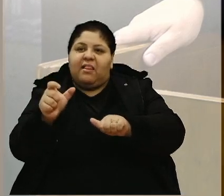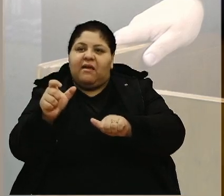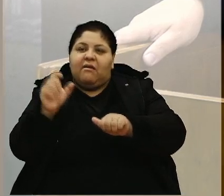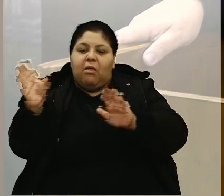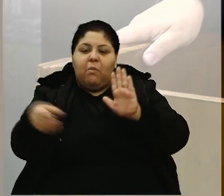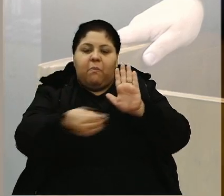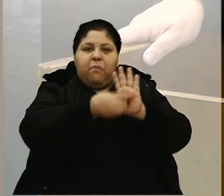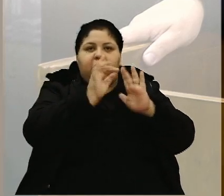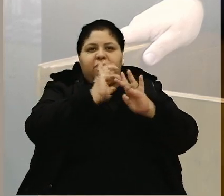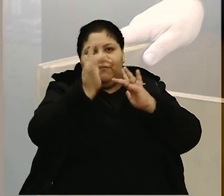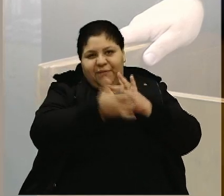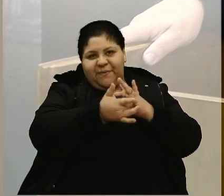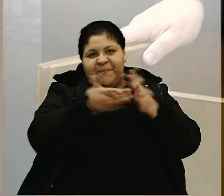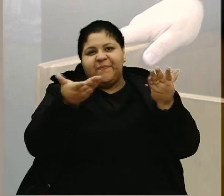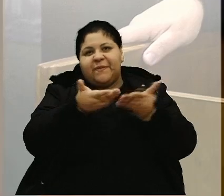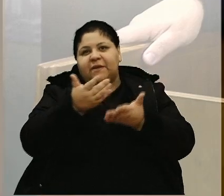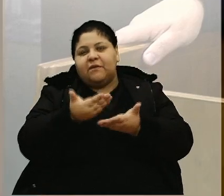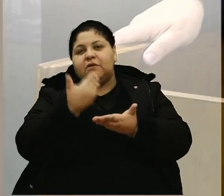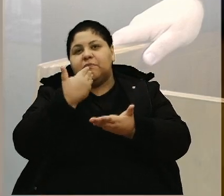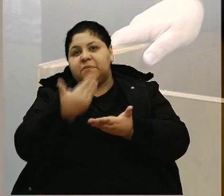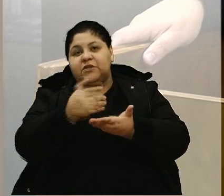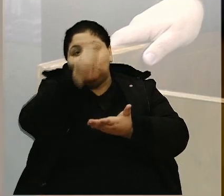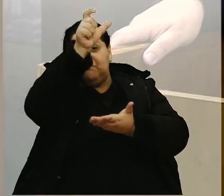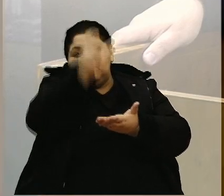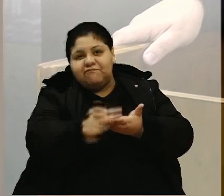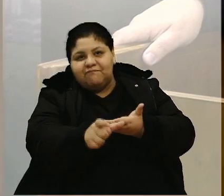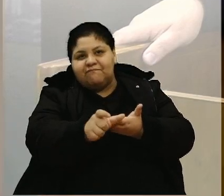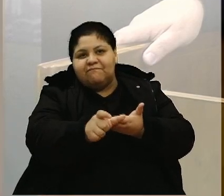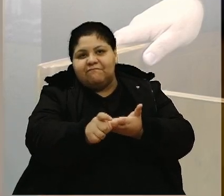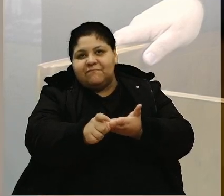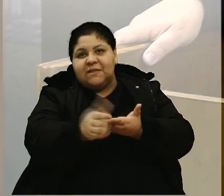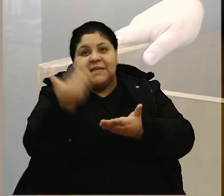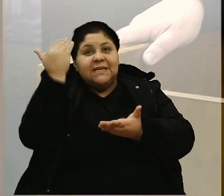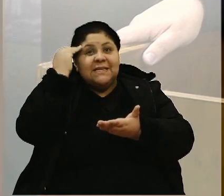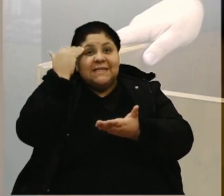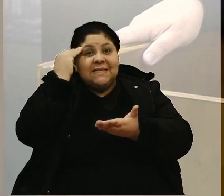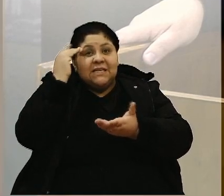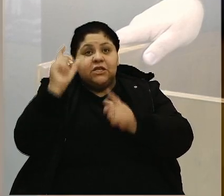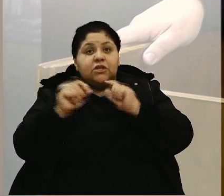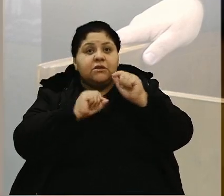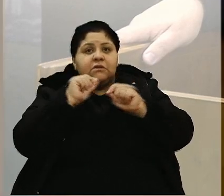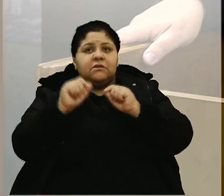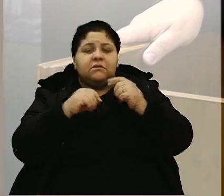Então, fica esse apelo que eu faço para o eleitor. Entendam o que está sendo